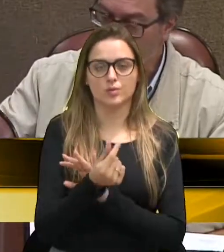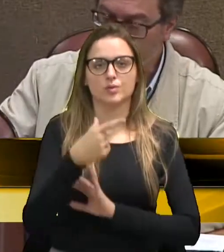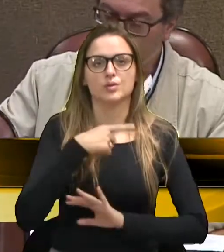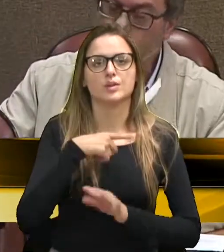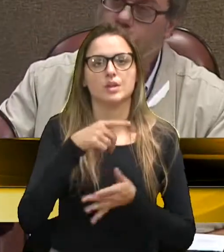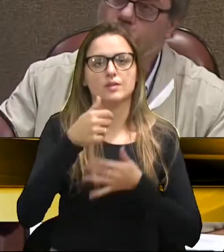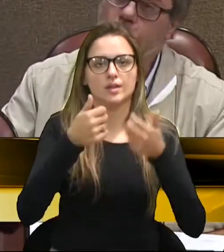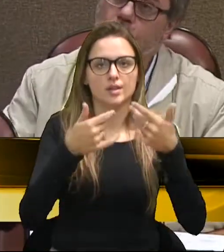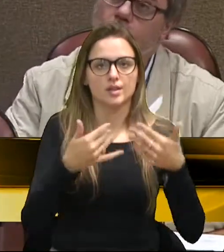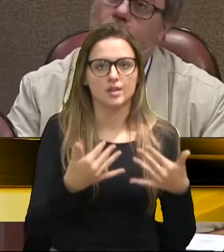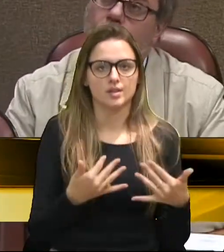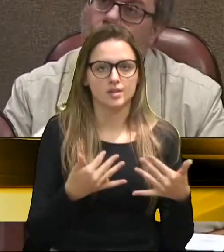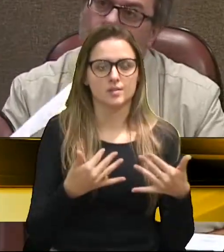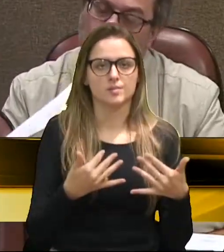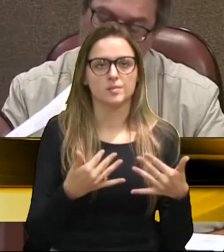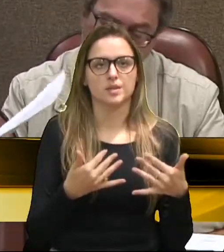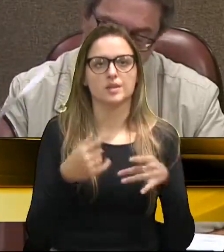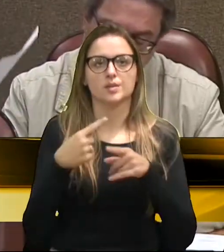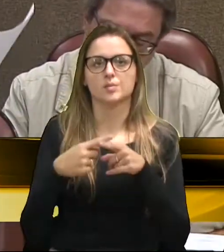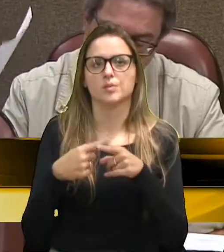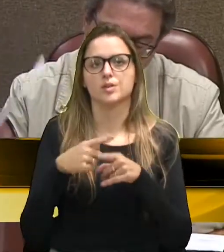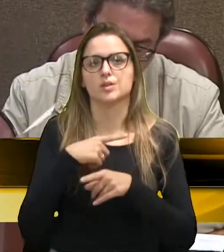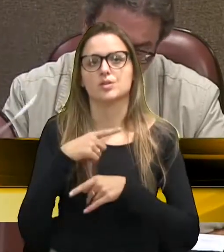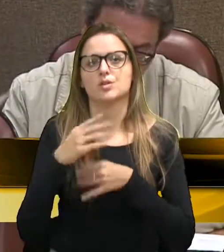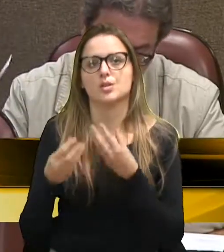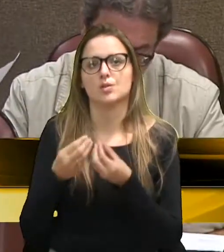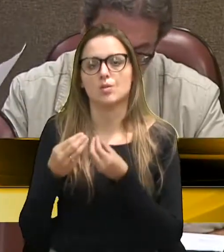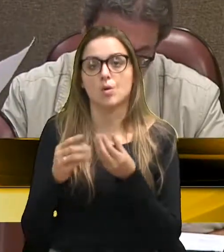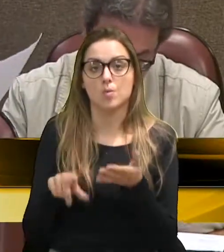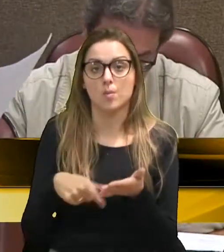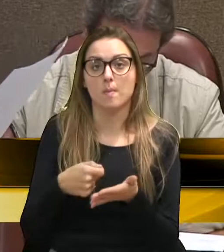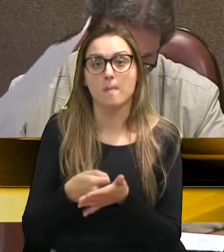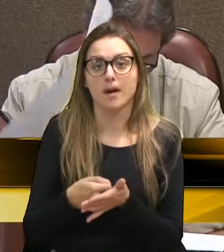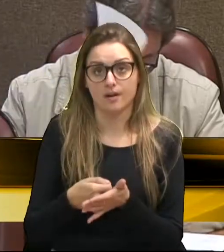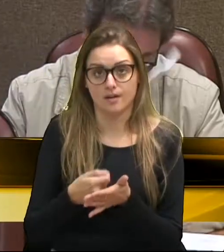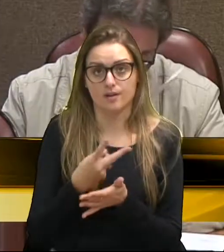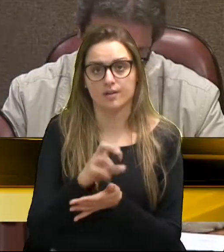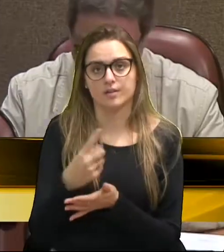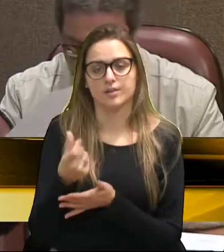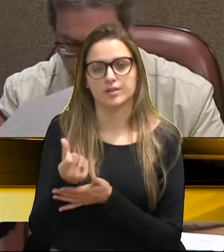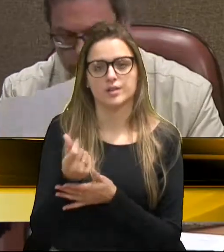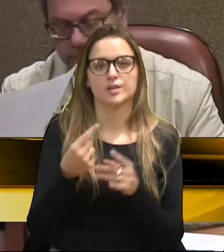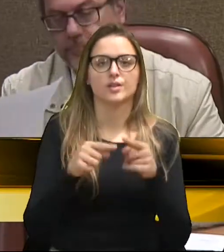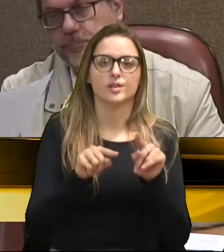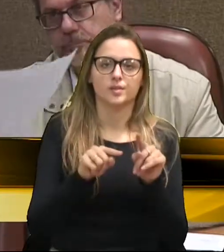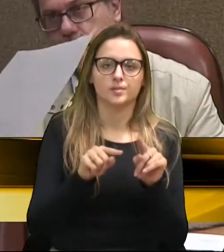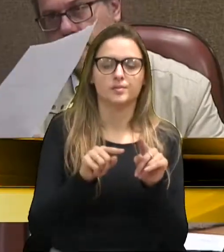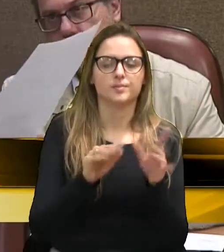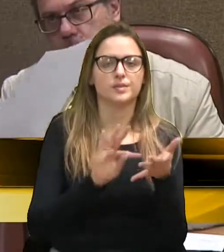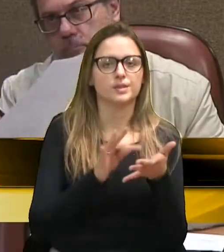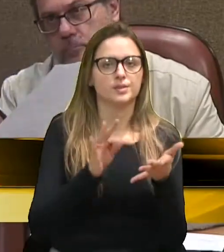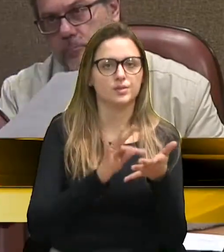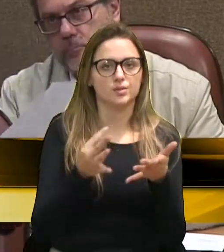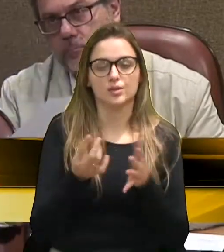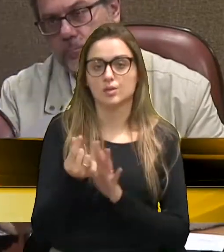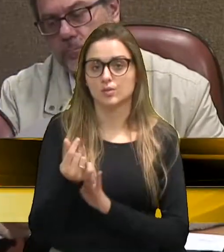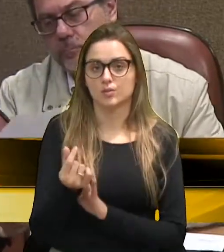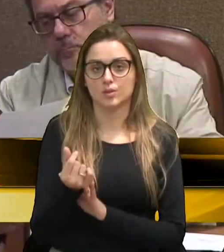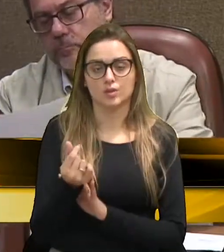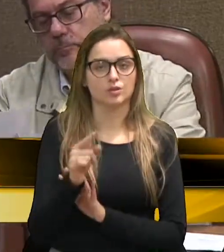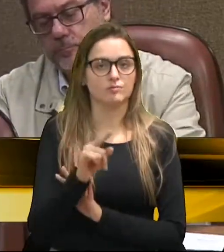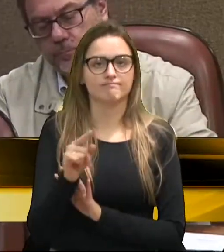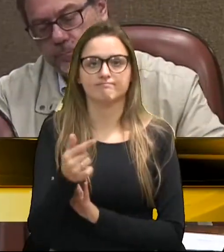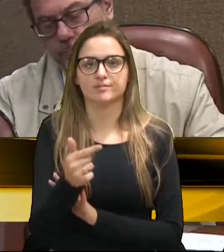como despesa, porque havia uma possibilidade de pagamento naquele exercício. Mas, em tese, né, esse precatório ele foi